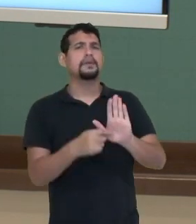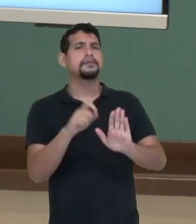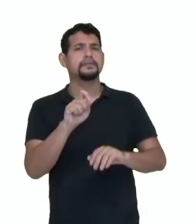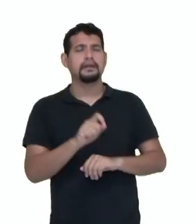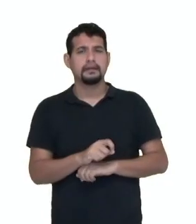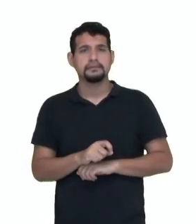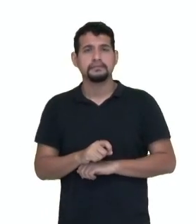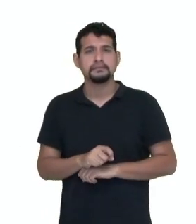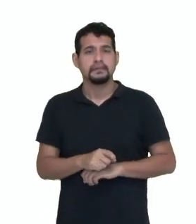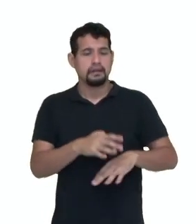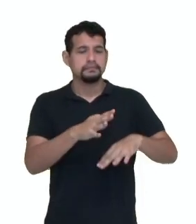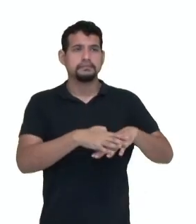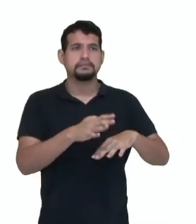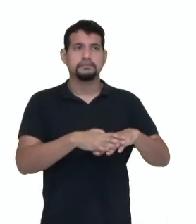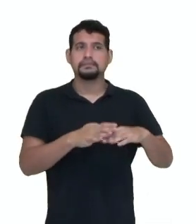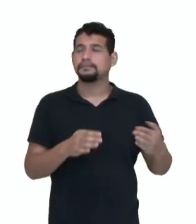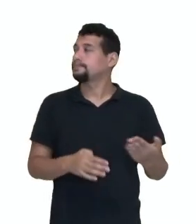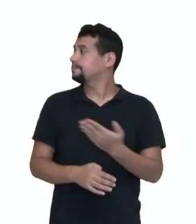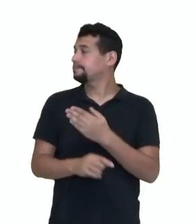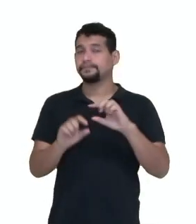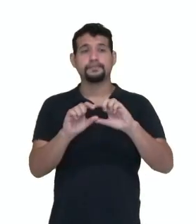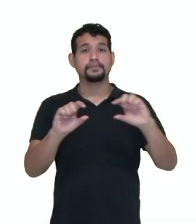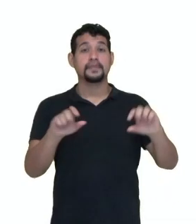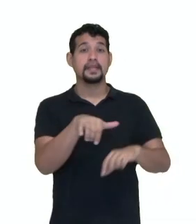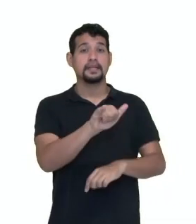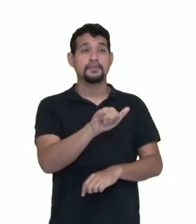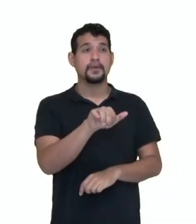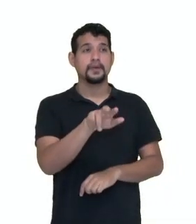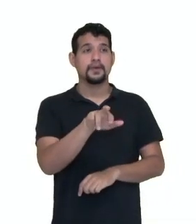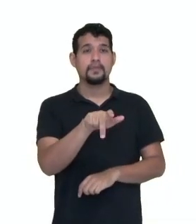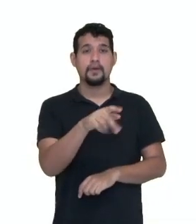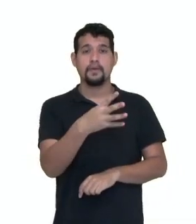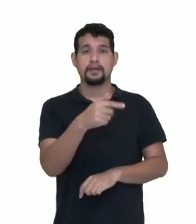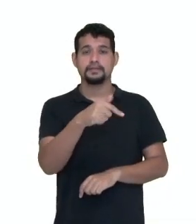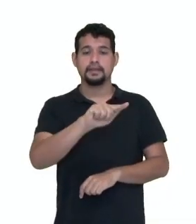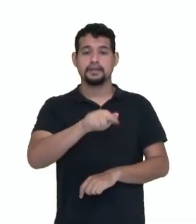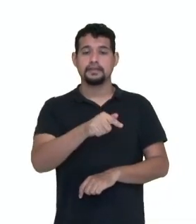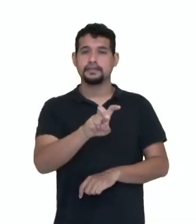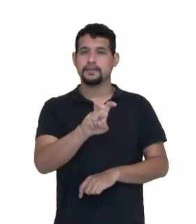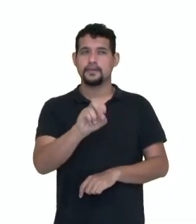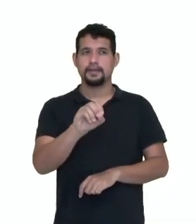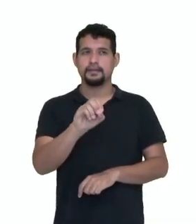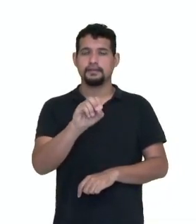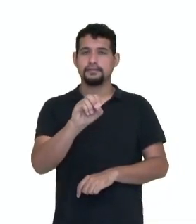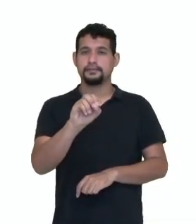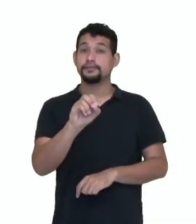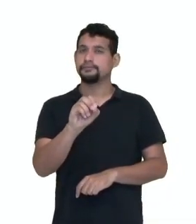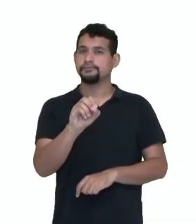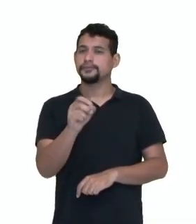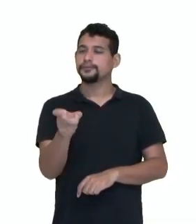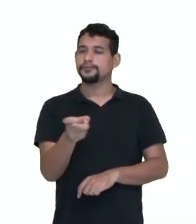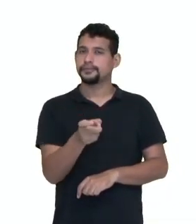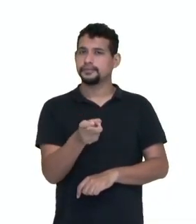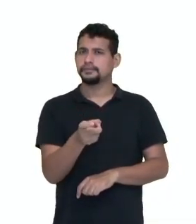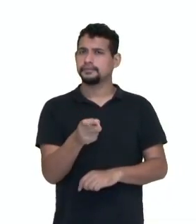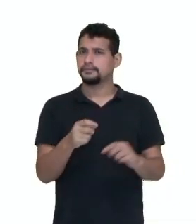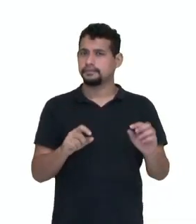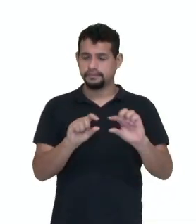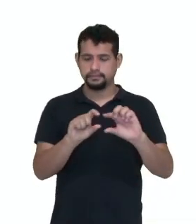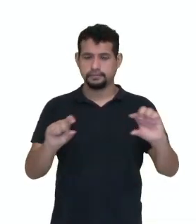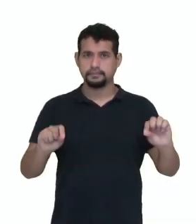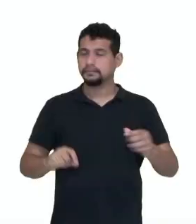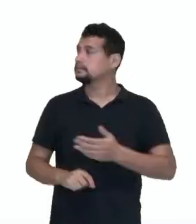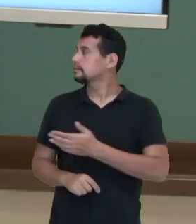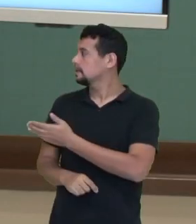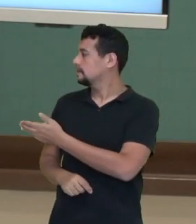expressão matemática aqui, ó, por essa função y igual R$ 47,50 por x. Então, só lembrando,